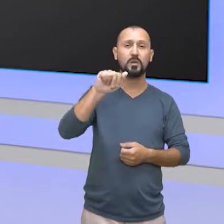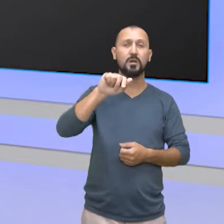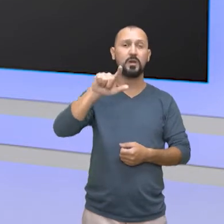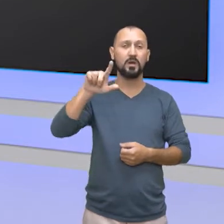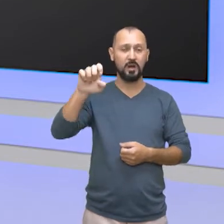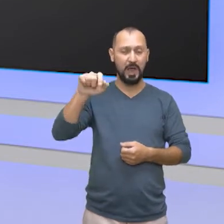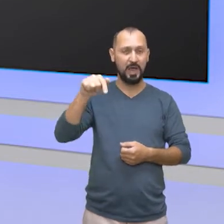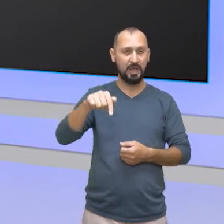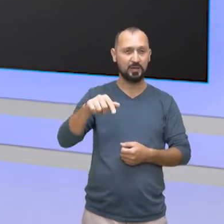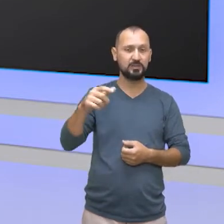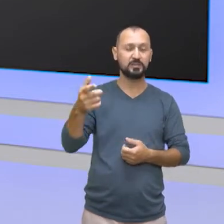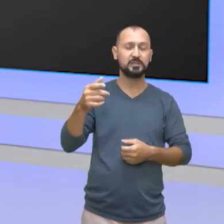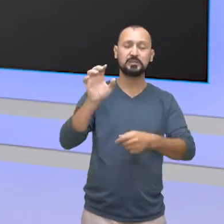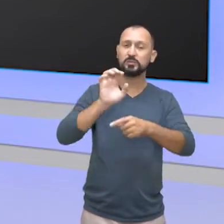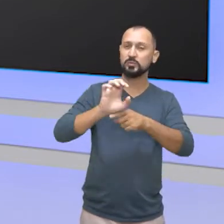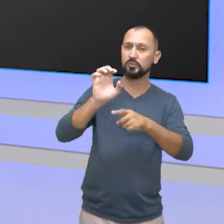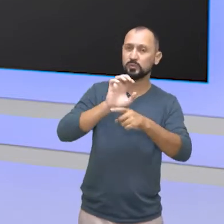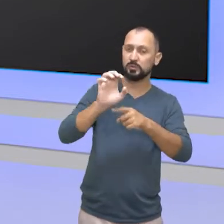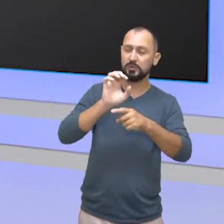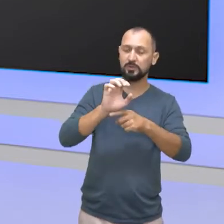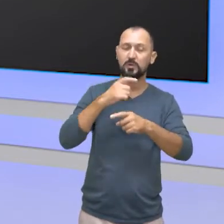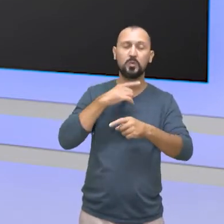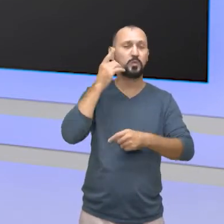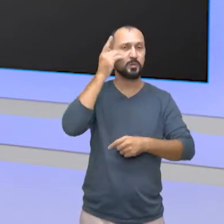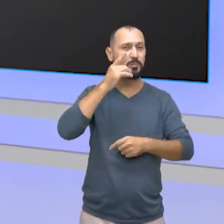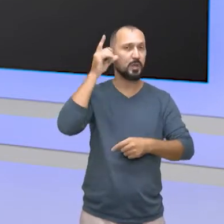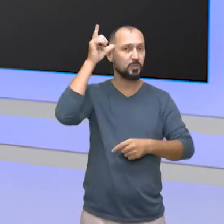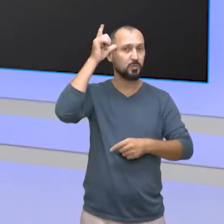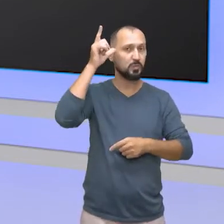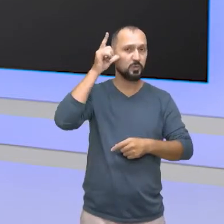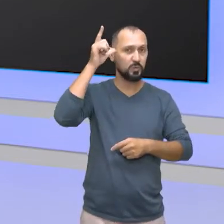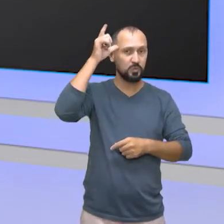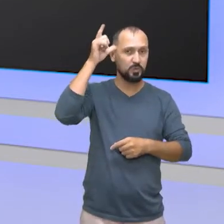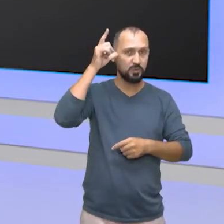dos Legisladores e Legislativos Estaduais,